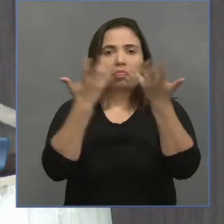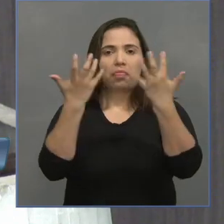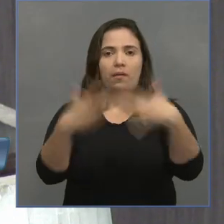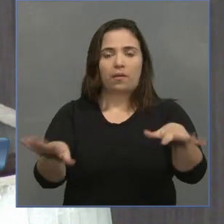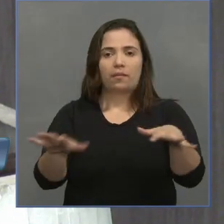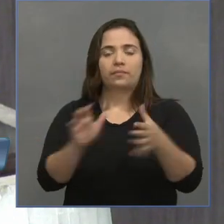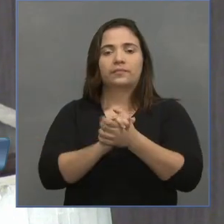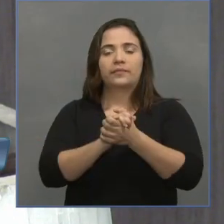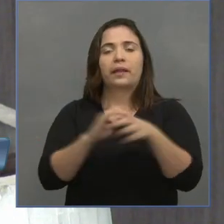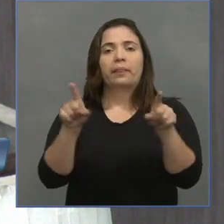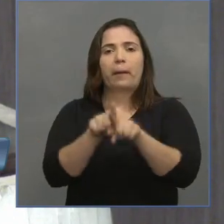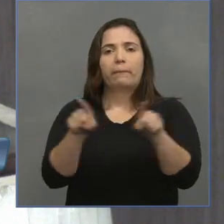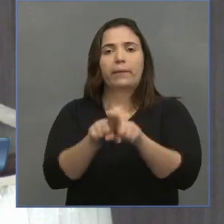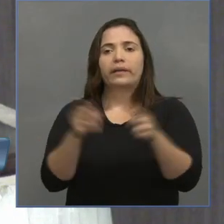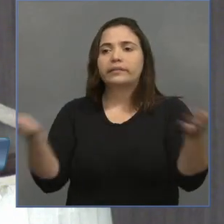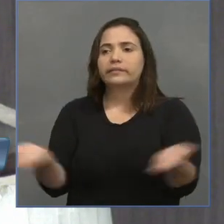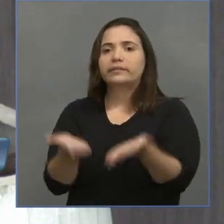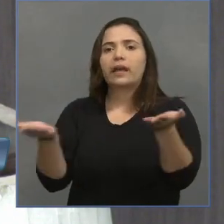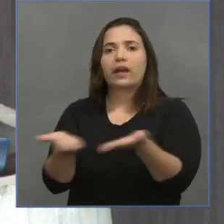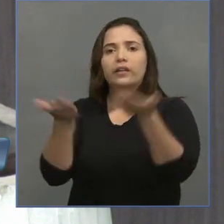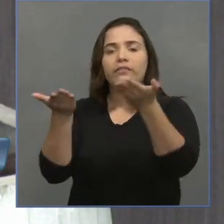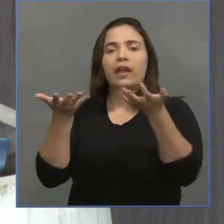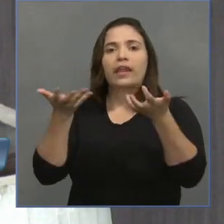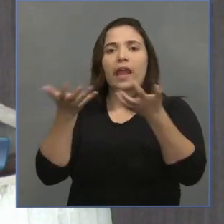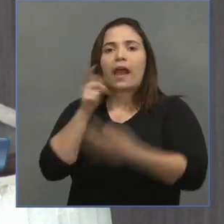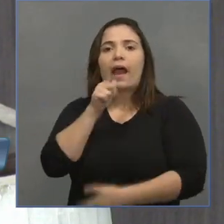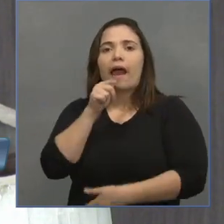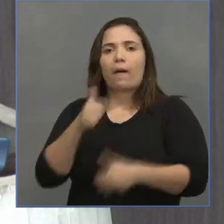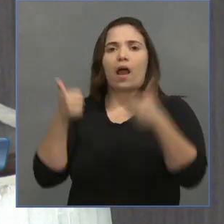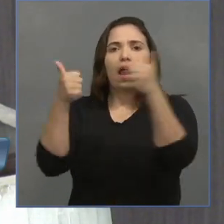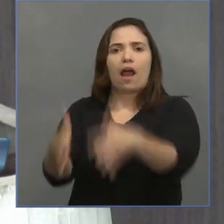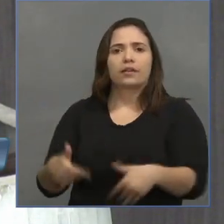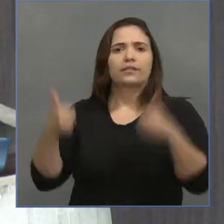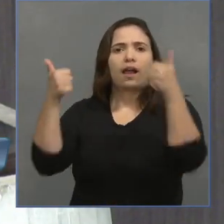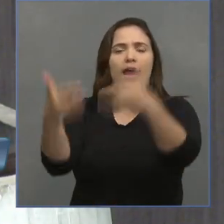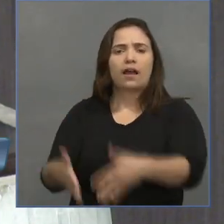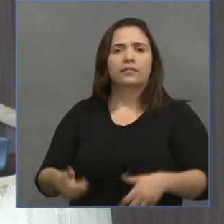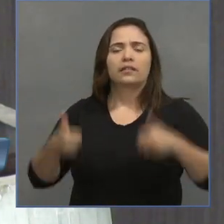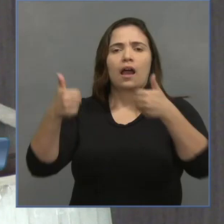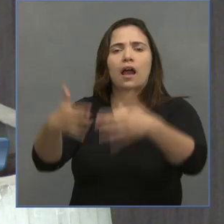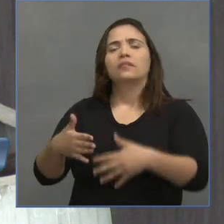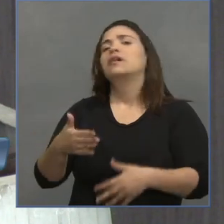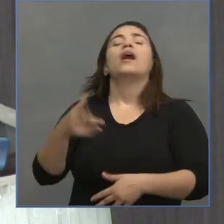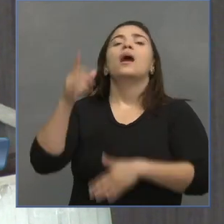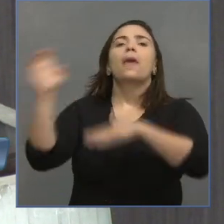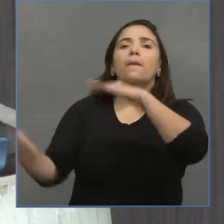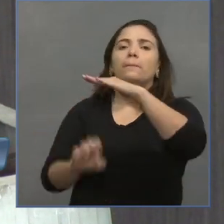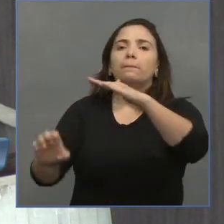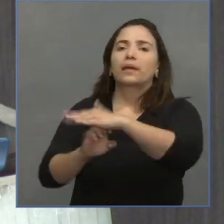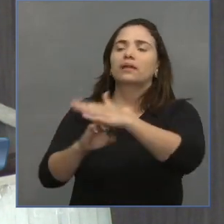eles incentivaram o consumo de água, dando abatimentos